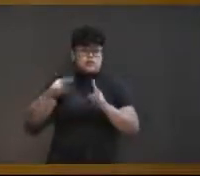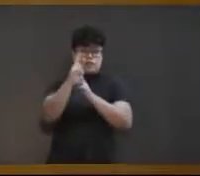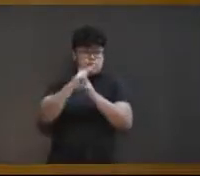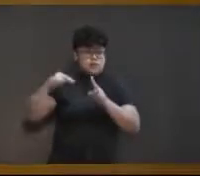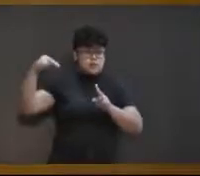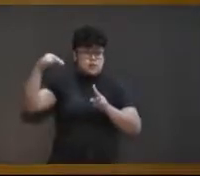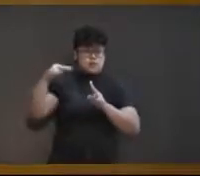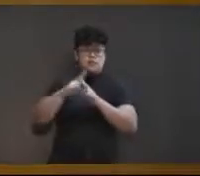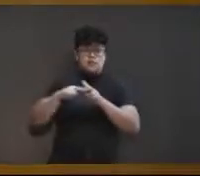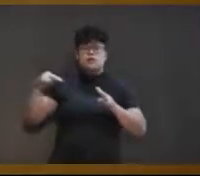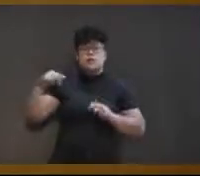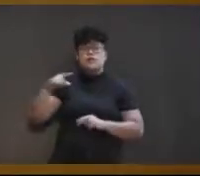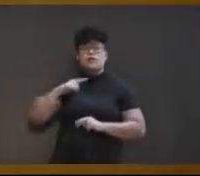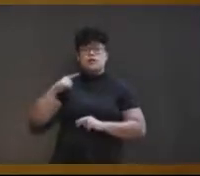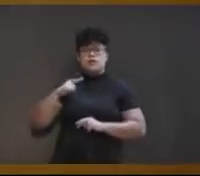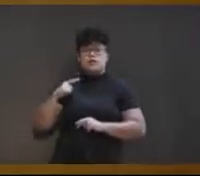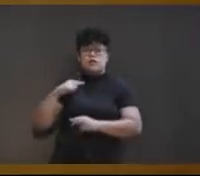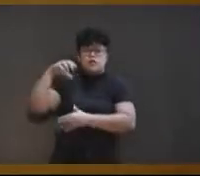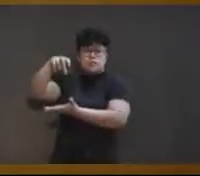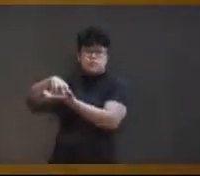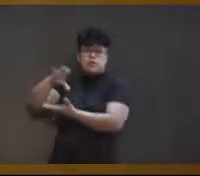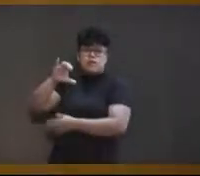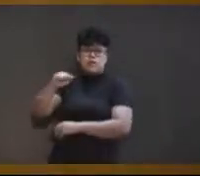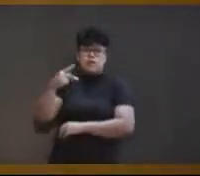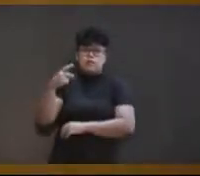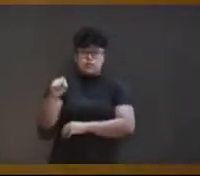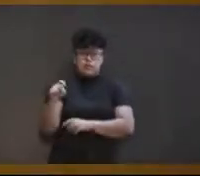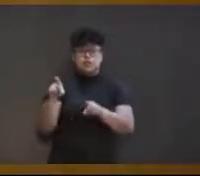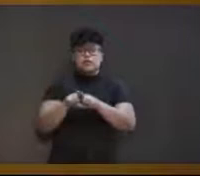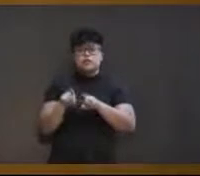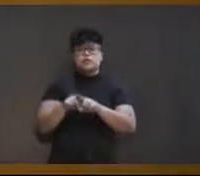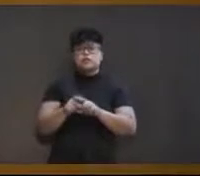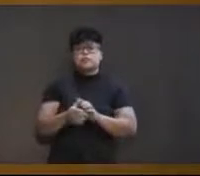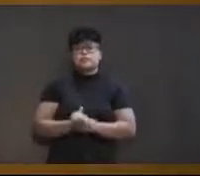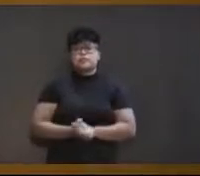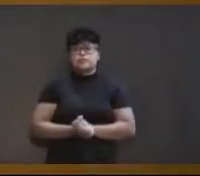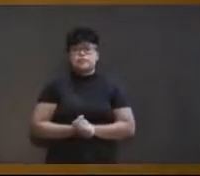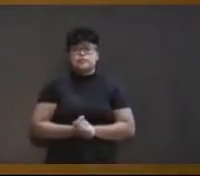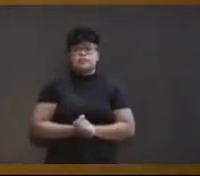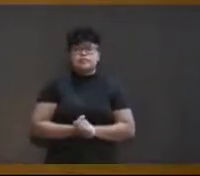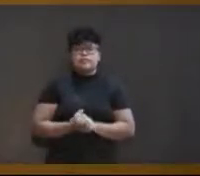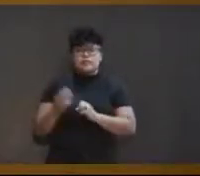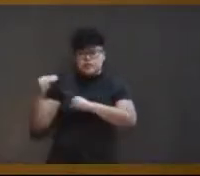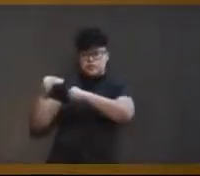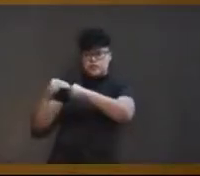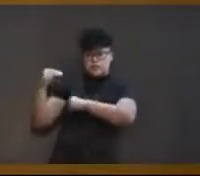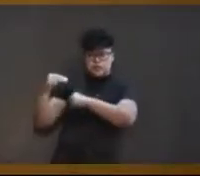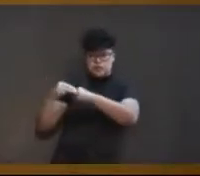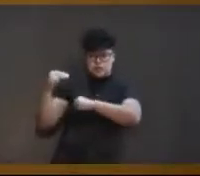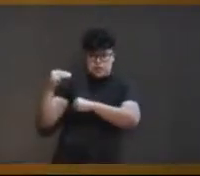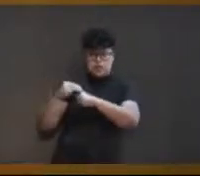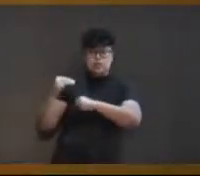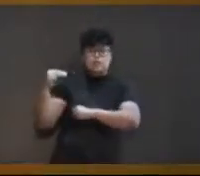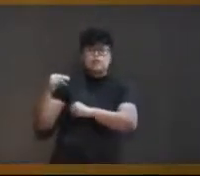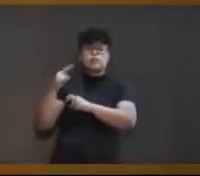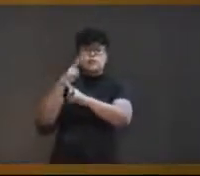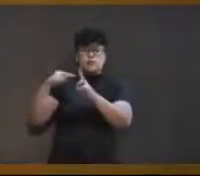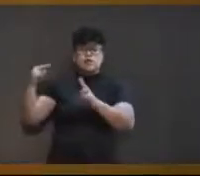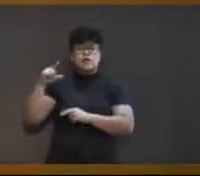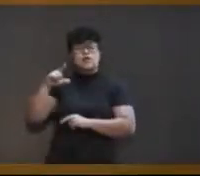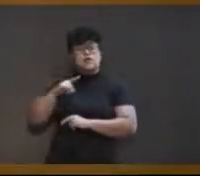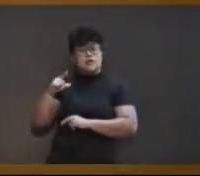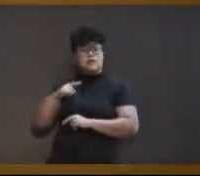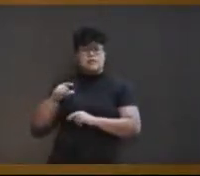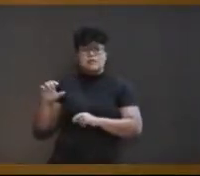conceito 7 da Capes um melhor conceito da Capes então o mestrado em Brasília ele é um nível de excelência pela Capes